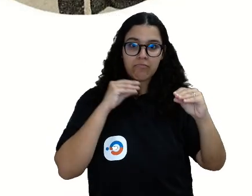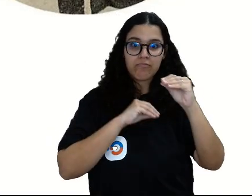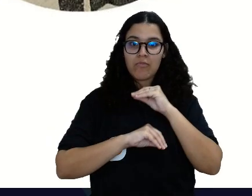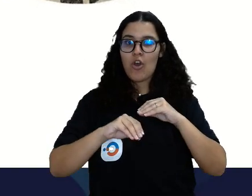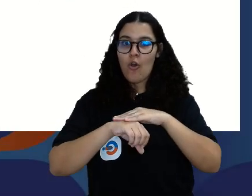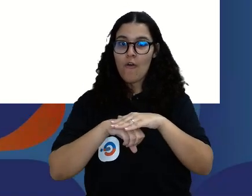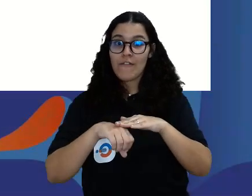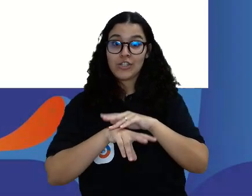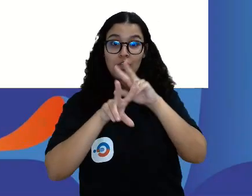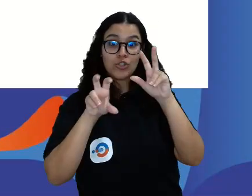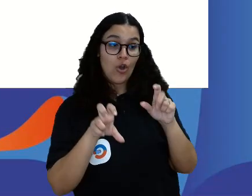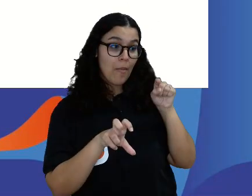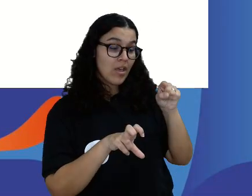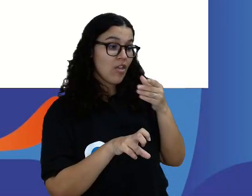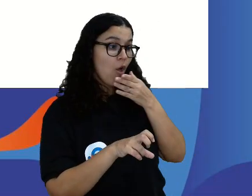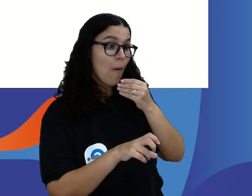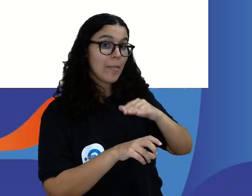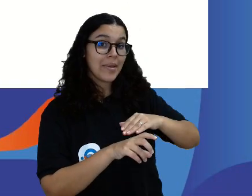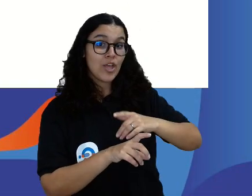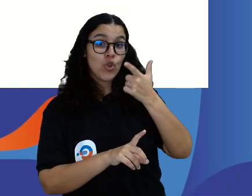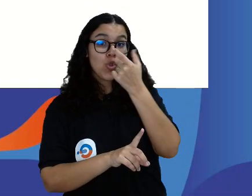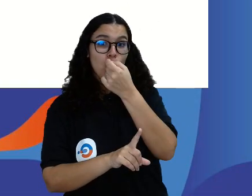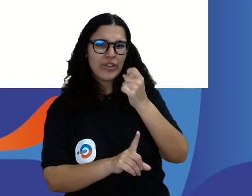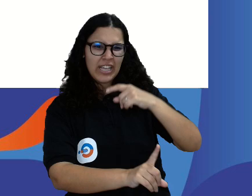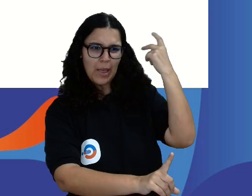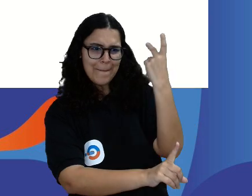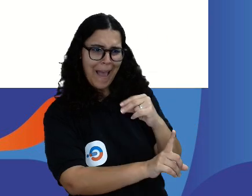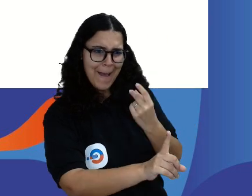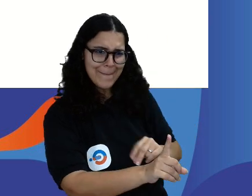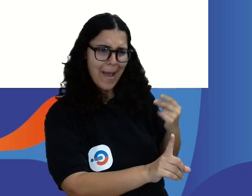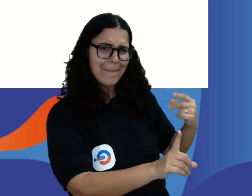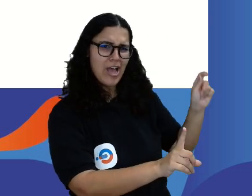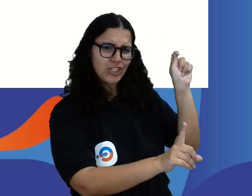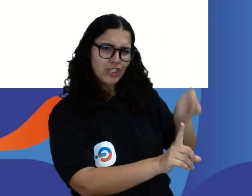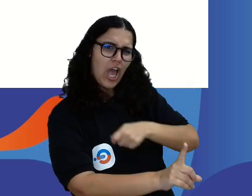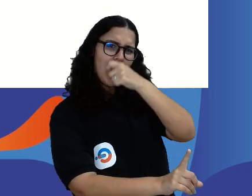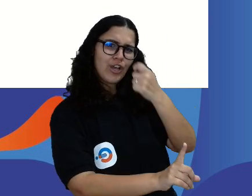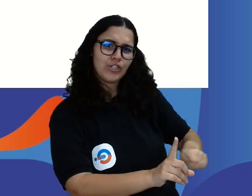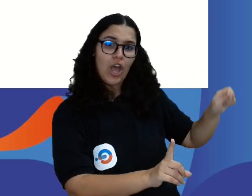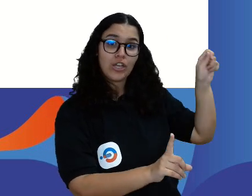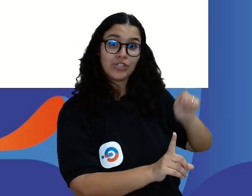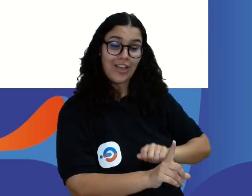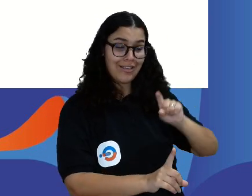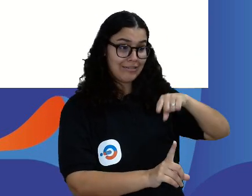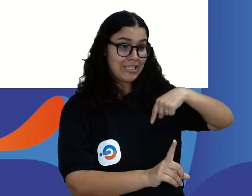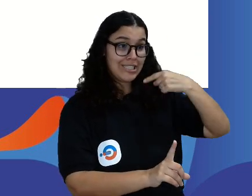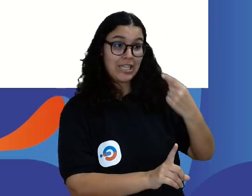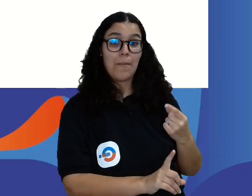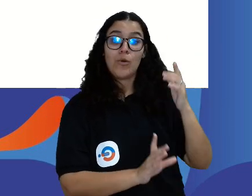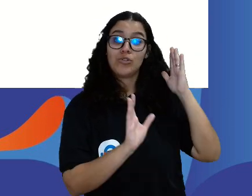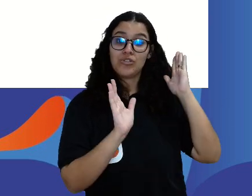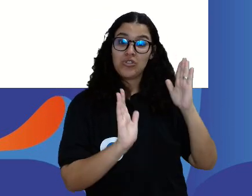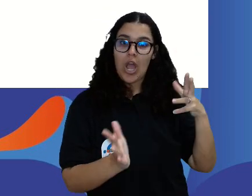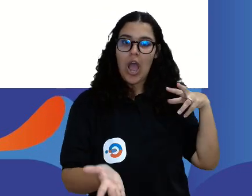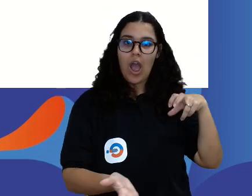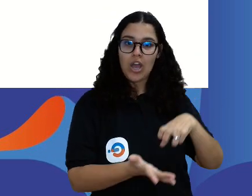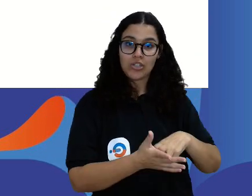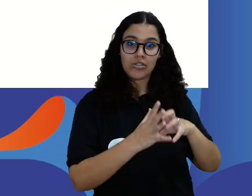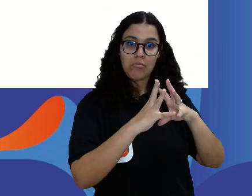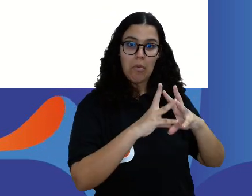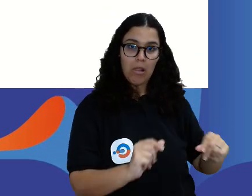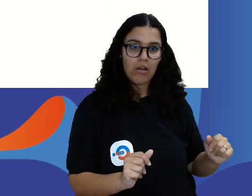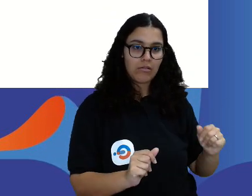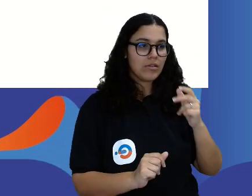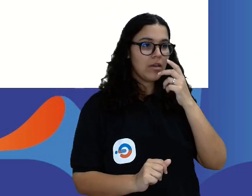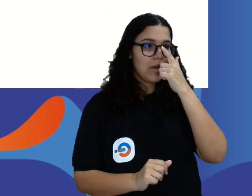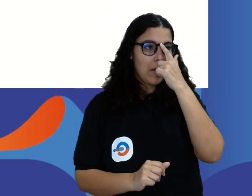recebido mais de 200 chibatadas, e quando ele termina ali de ser submetido ao seu castigo, foi